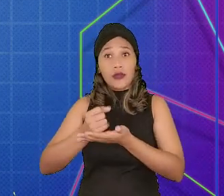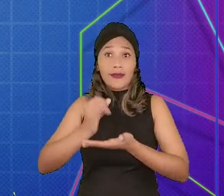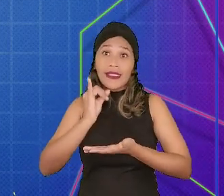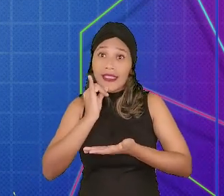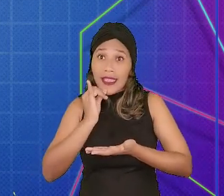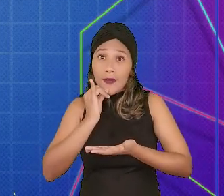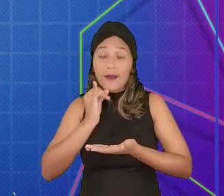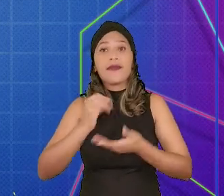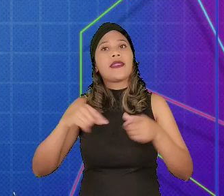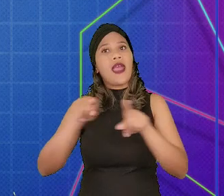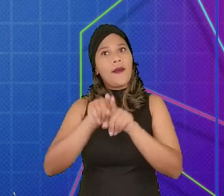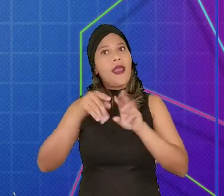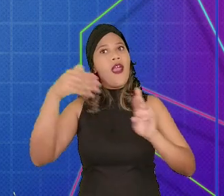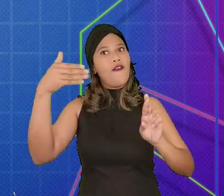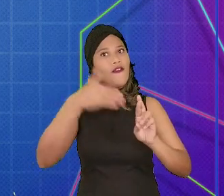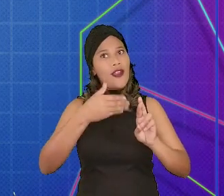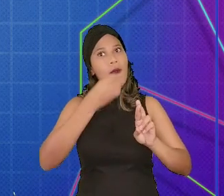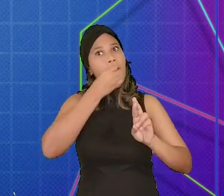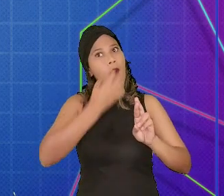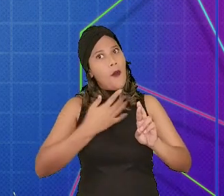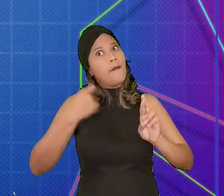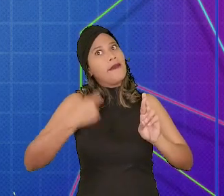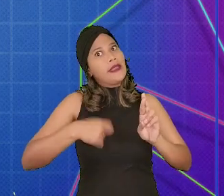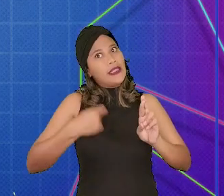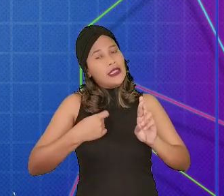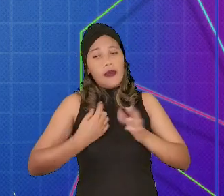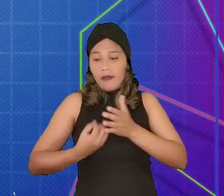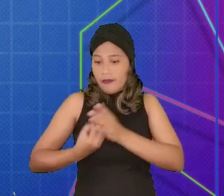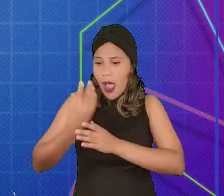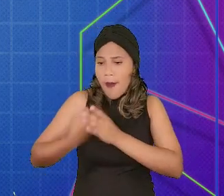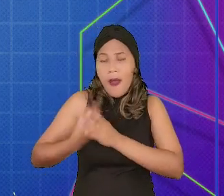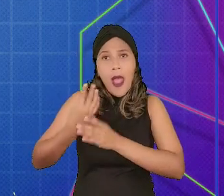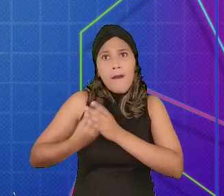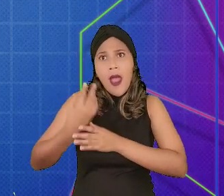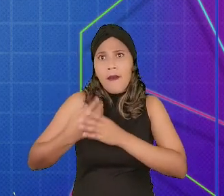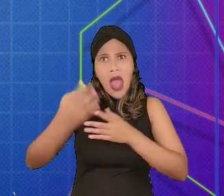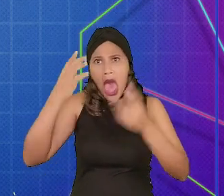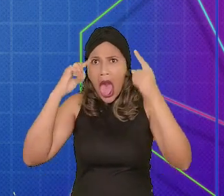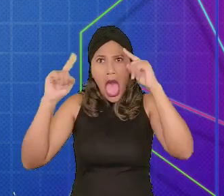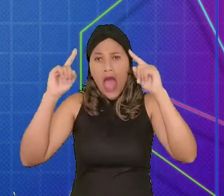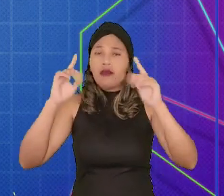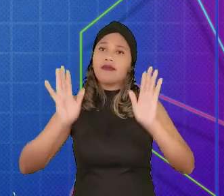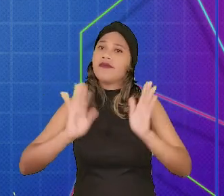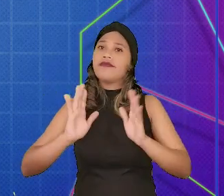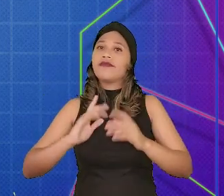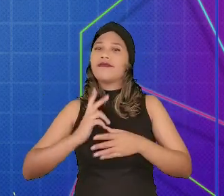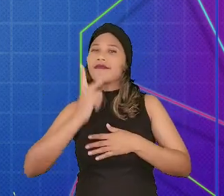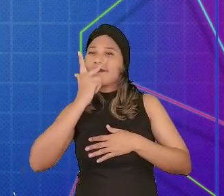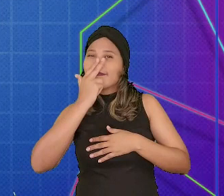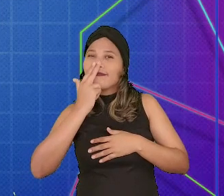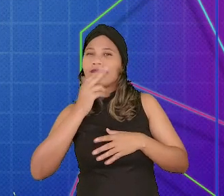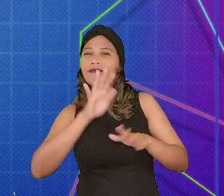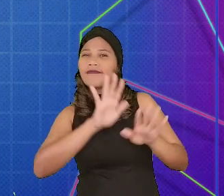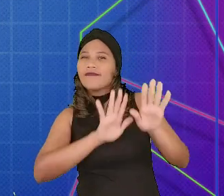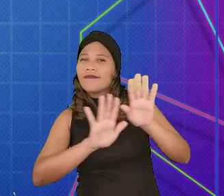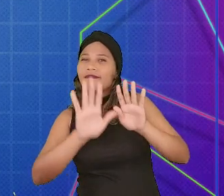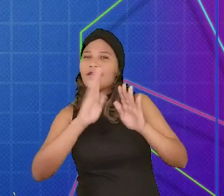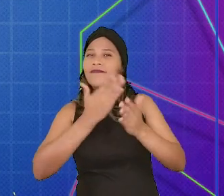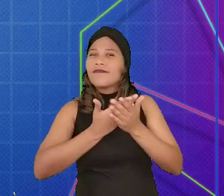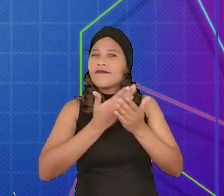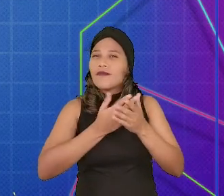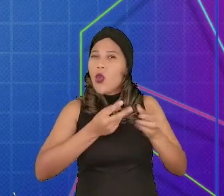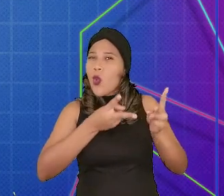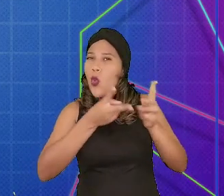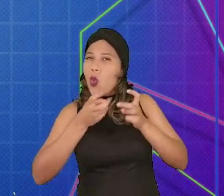exemplo. Tenha boas referências. Para você criar um jogo, você precisa conhecer jogos que se pareçam com aquilo que você pretende